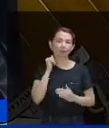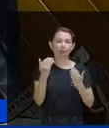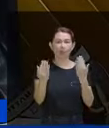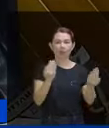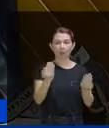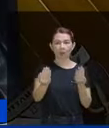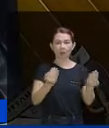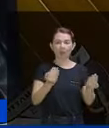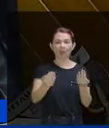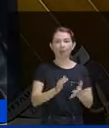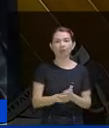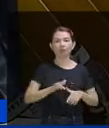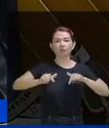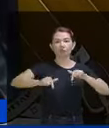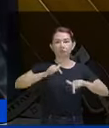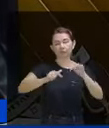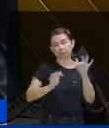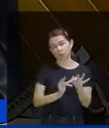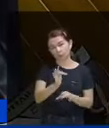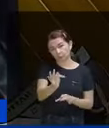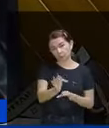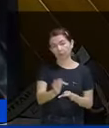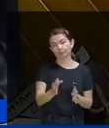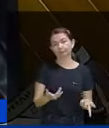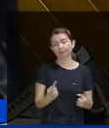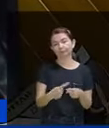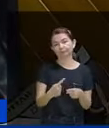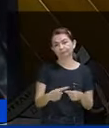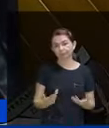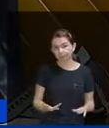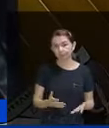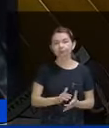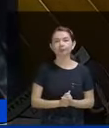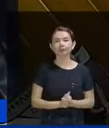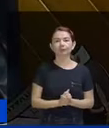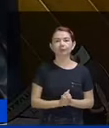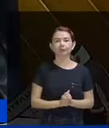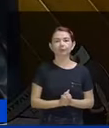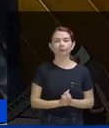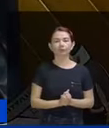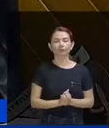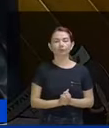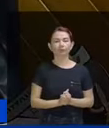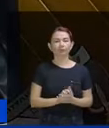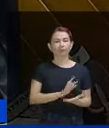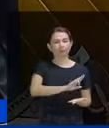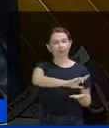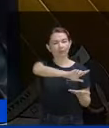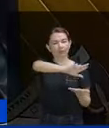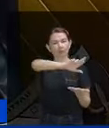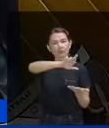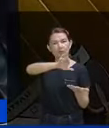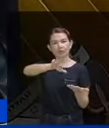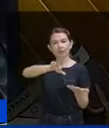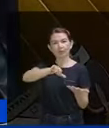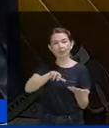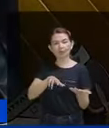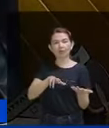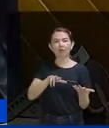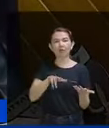a verdadeiro exercício de futurismo, posto que muitas podem ser